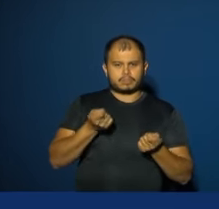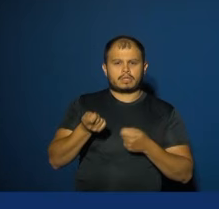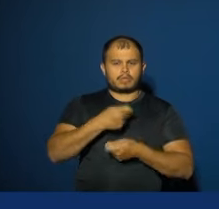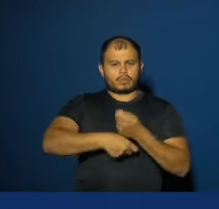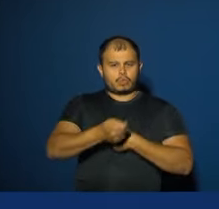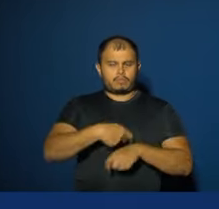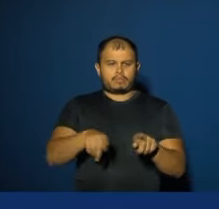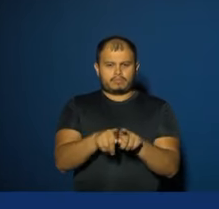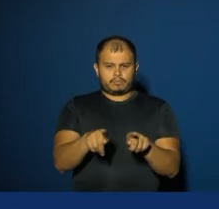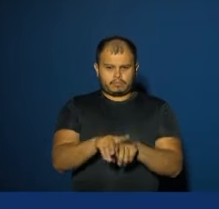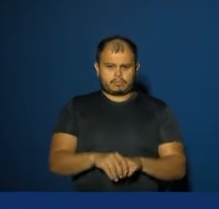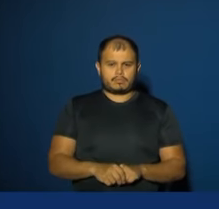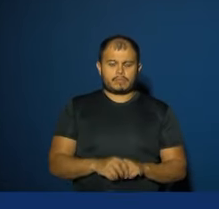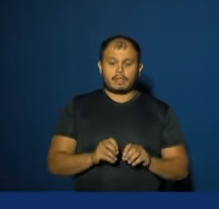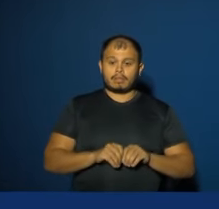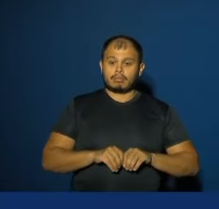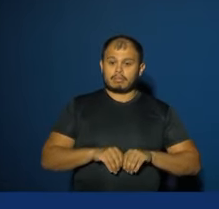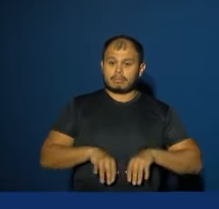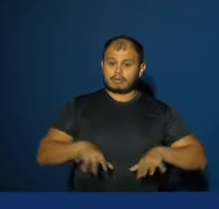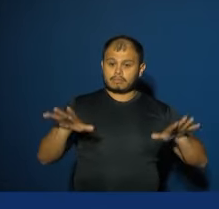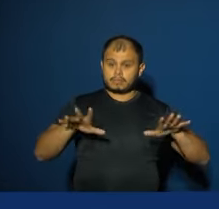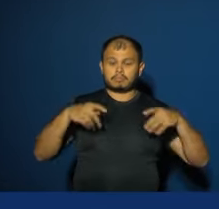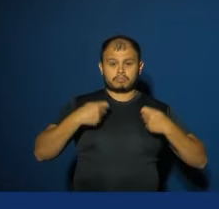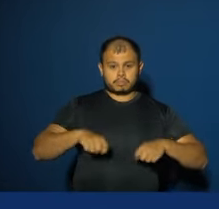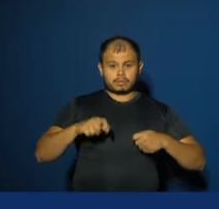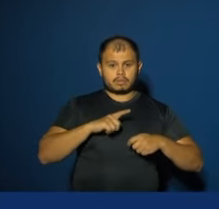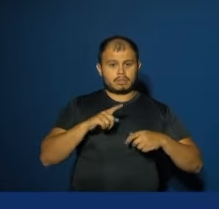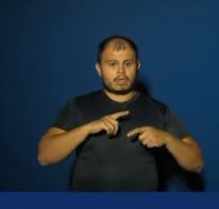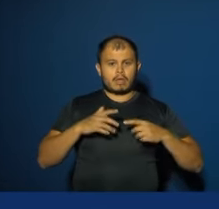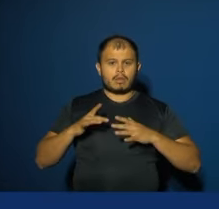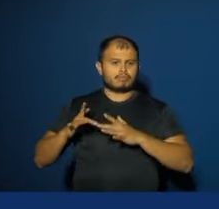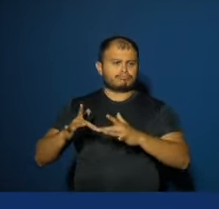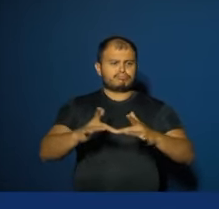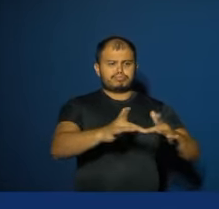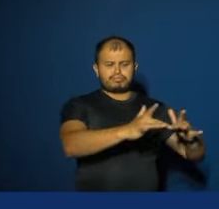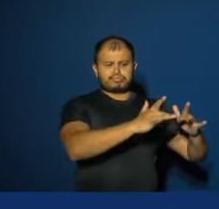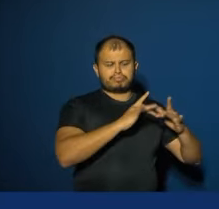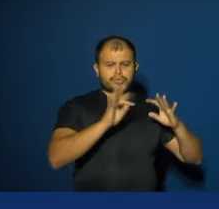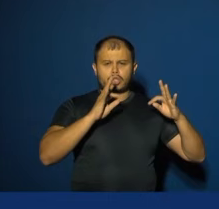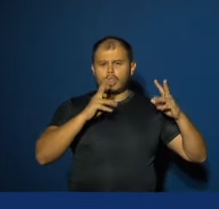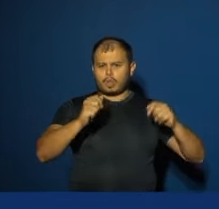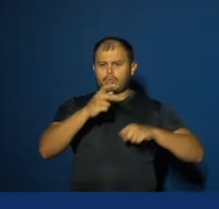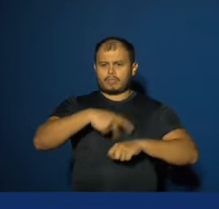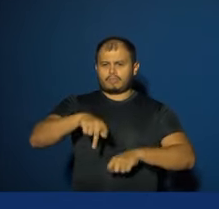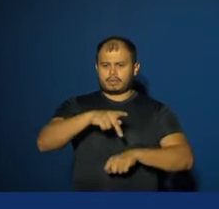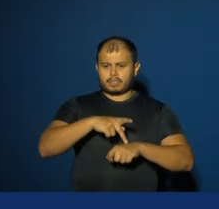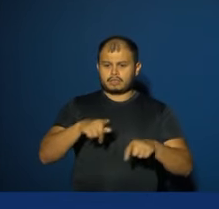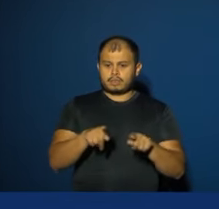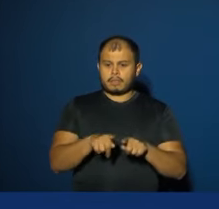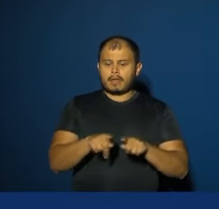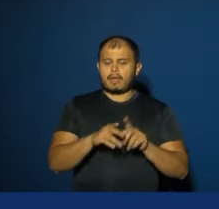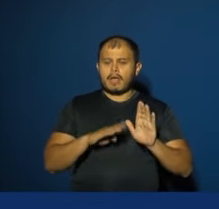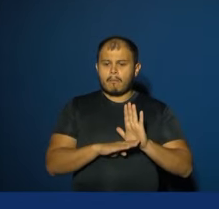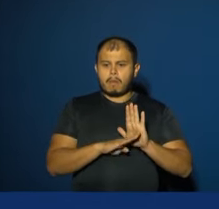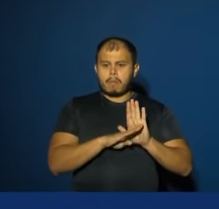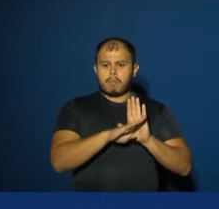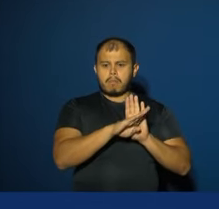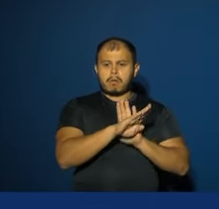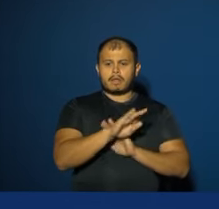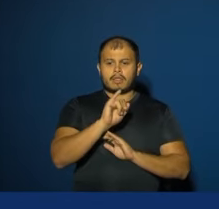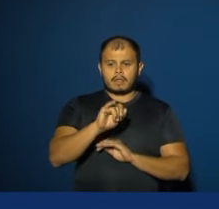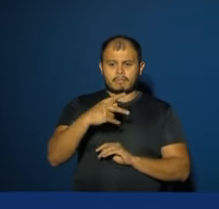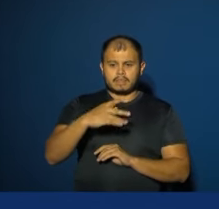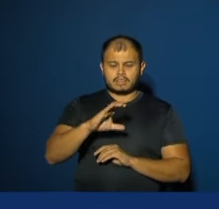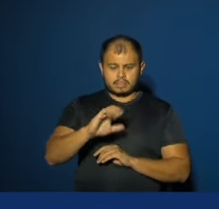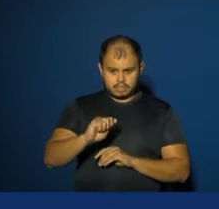economicamente. Transmissão, precisamos interligar o país. Ainda assim, cresceu acima do IPCA,